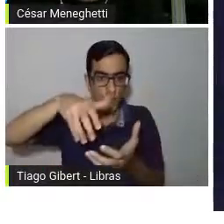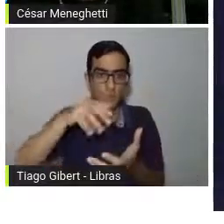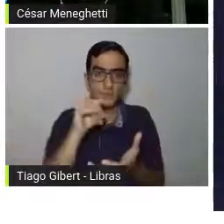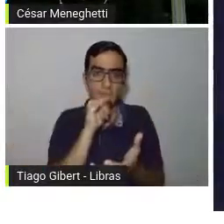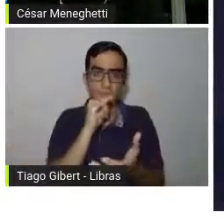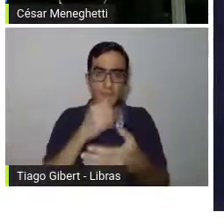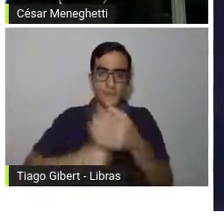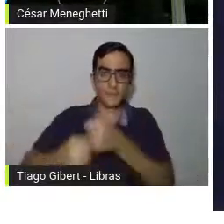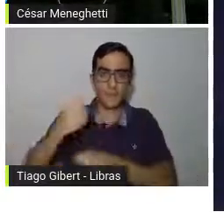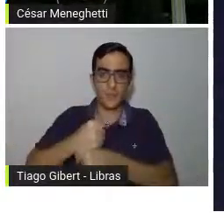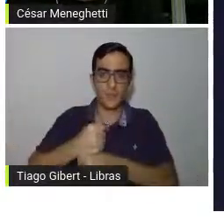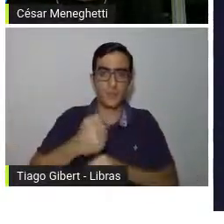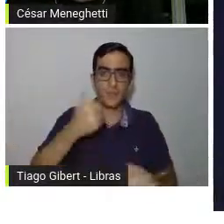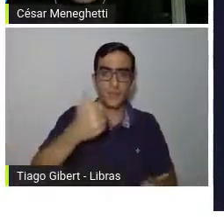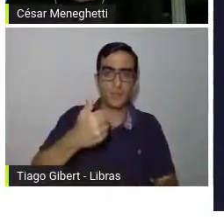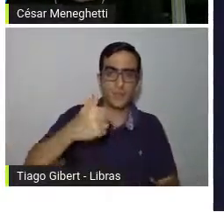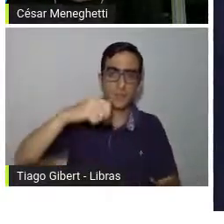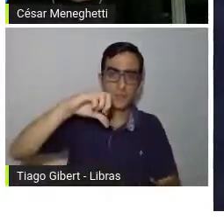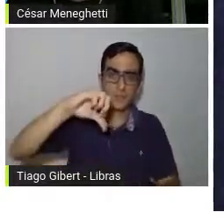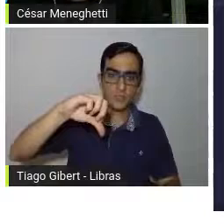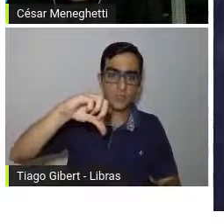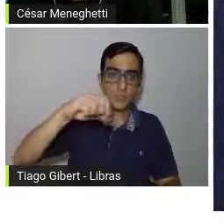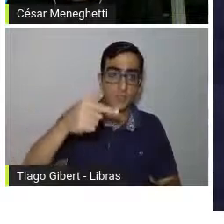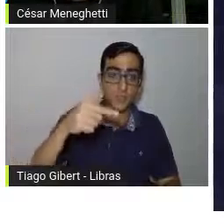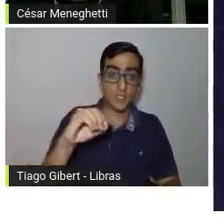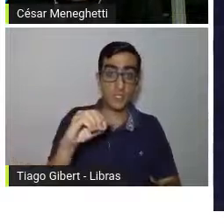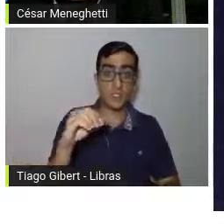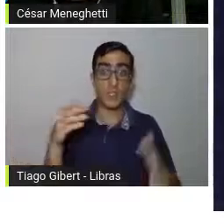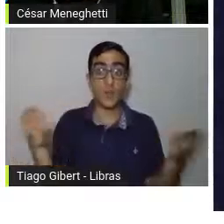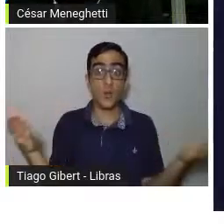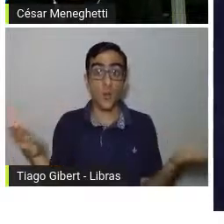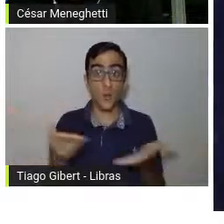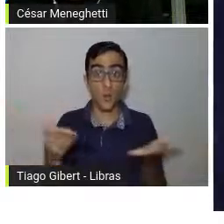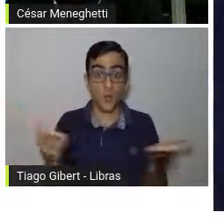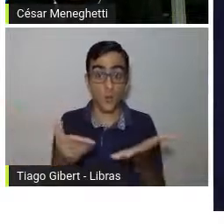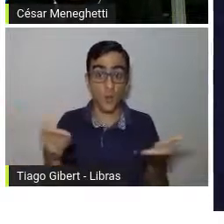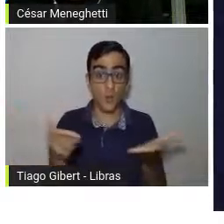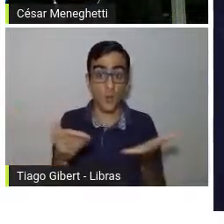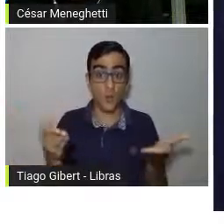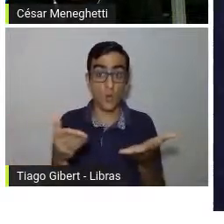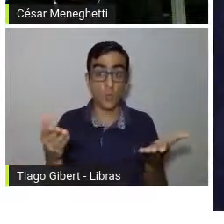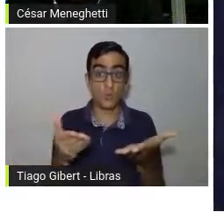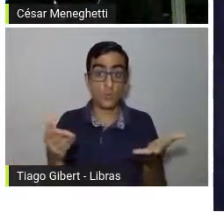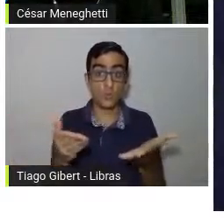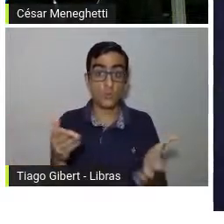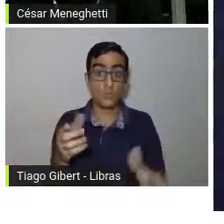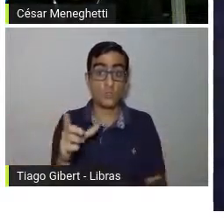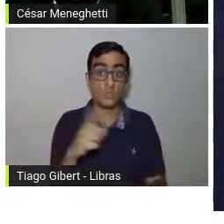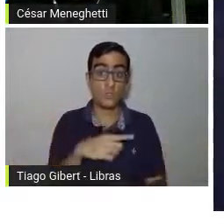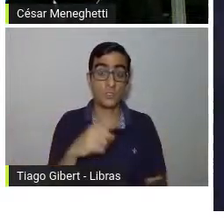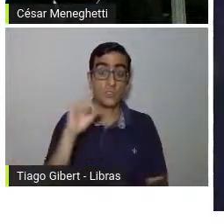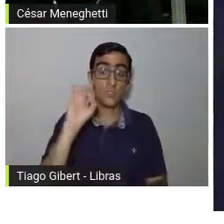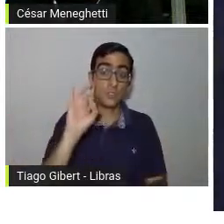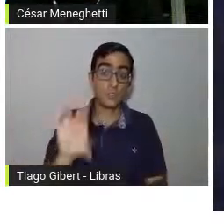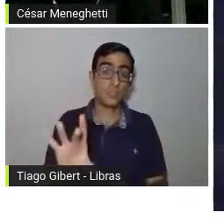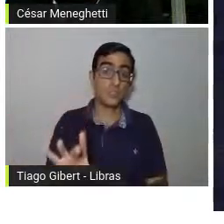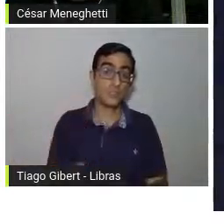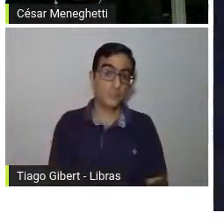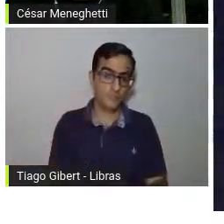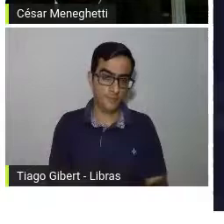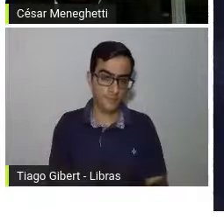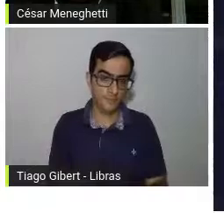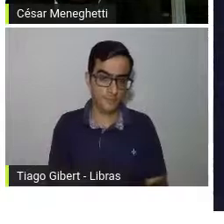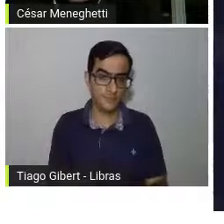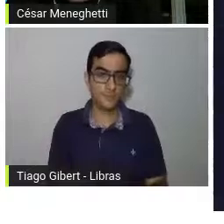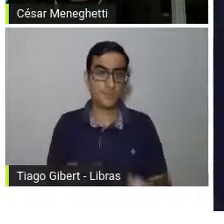aos anos 70, nós somos muito mais ricos agora. Então, eu acho que devia, em vez de